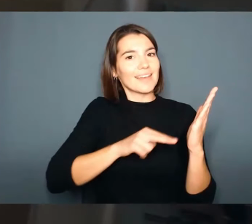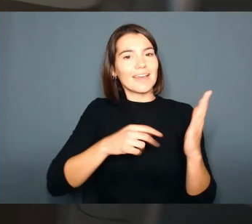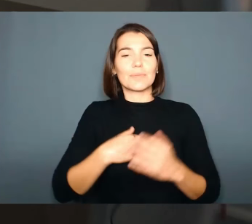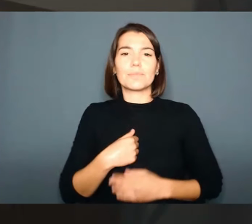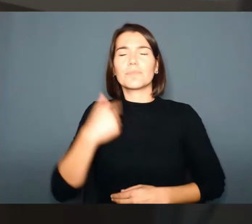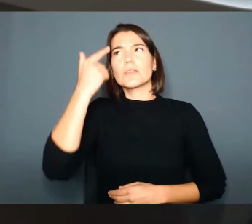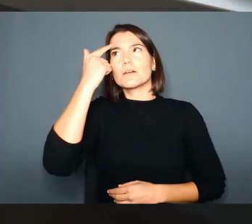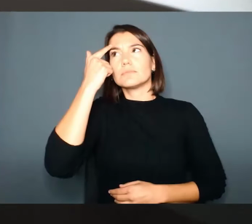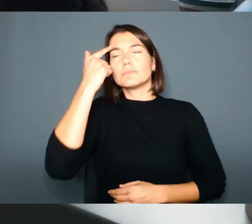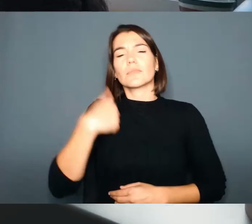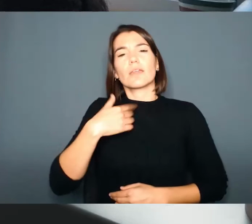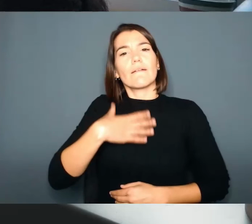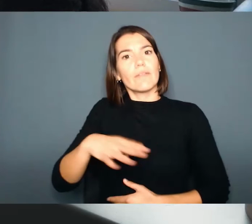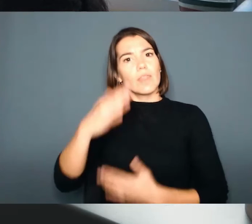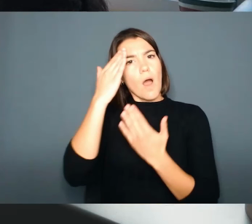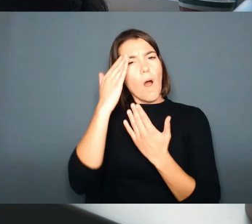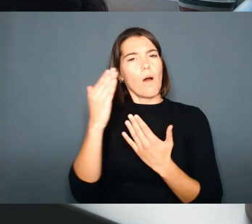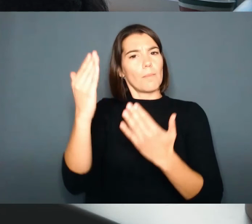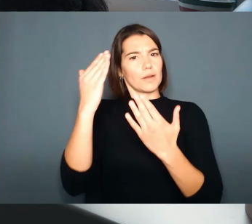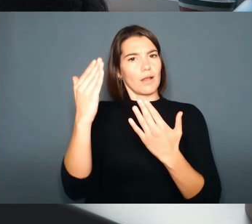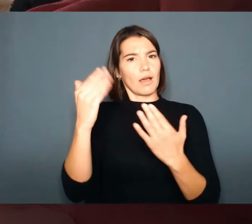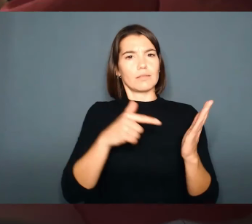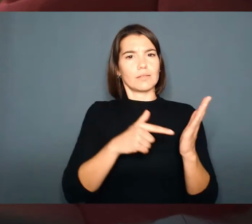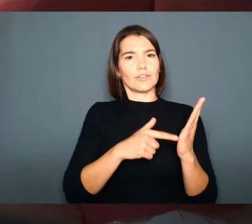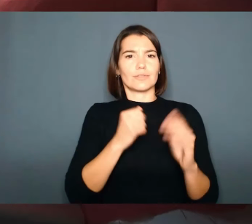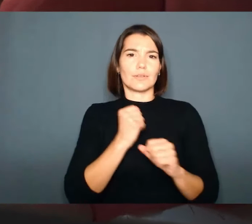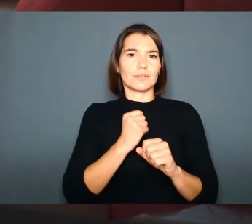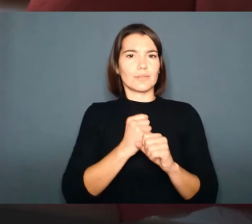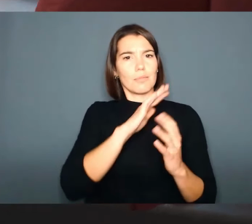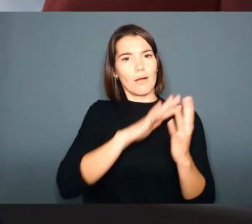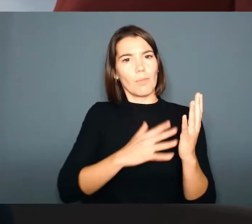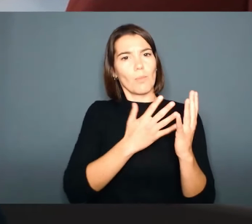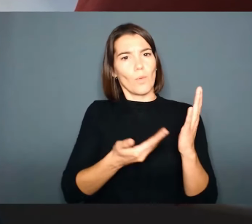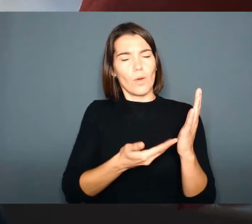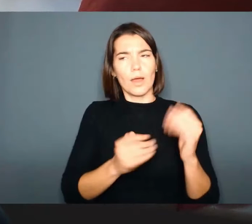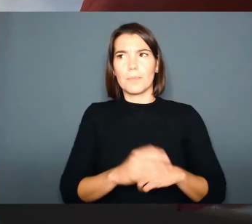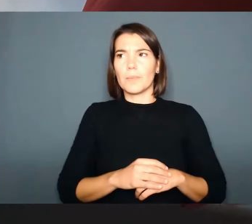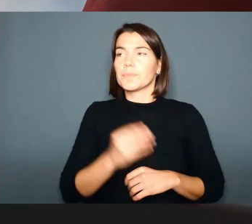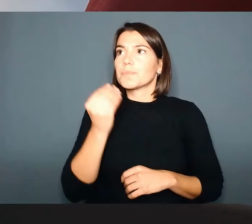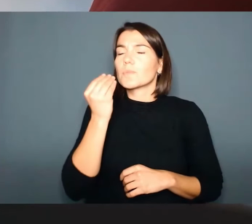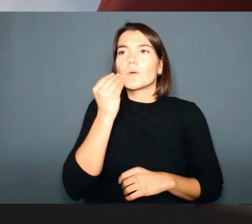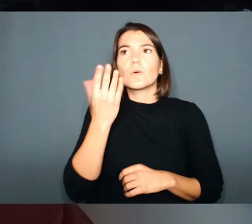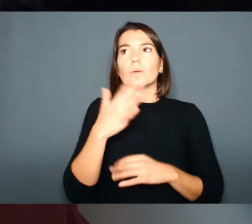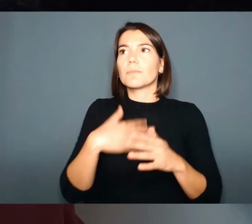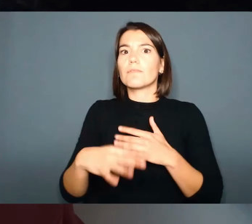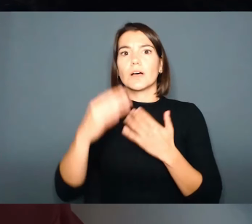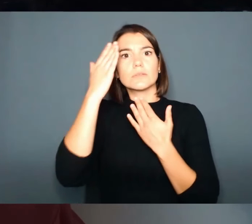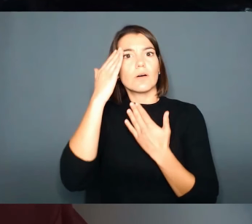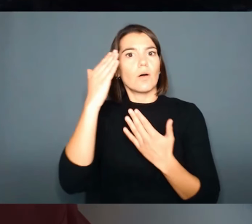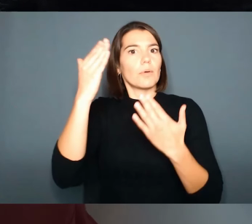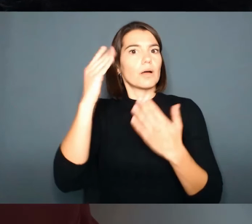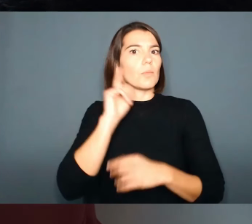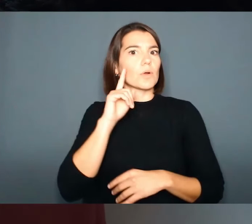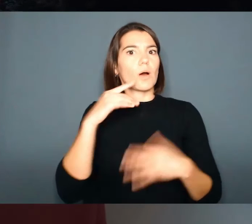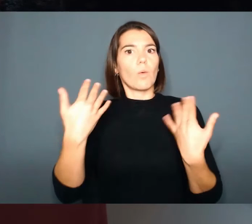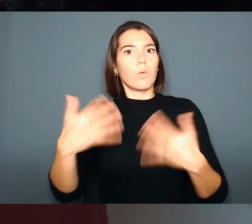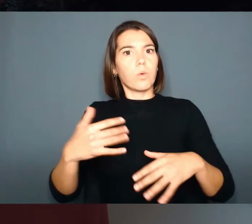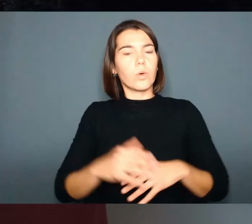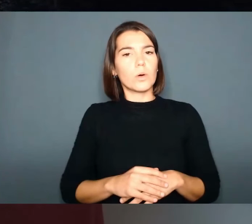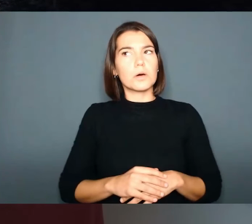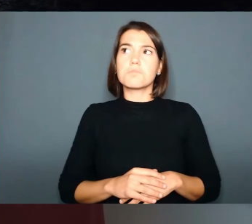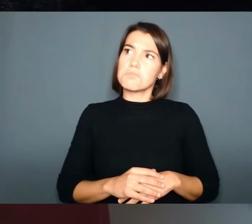homenagem à Divina Comédia. E disse, como posso fazer uma homenagem a uma obra tão importante? Talvez